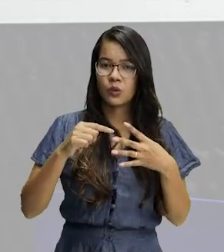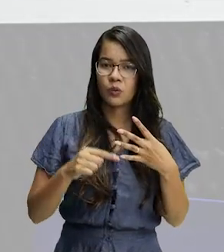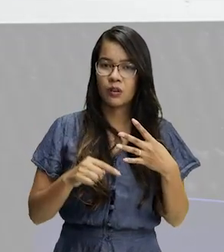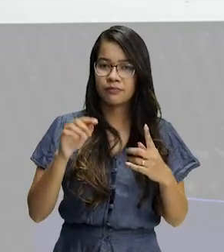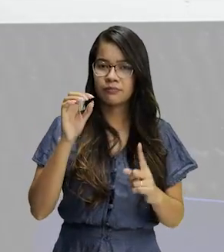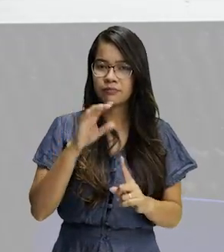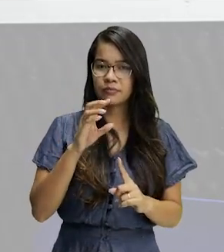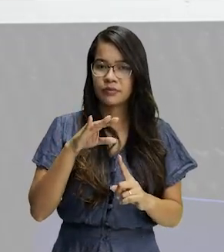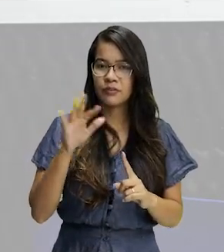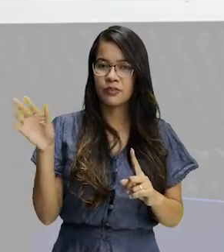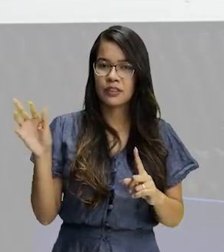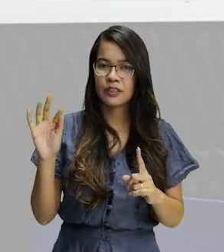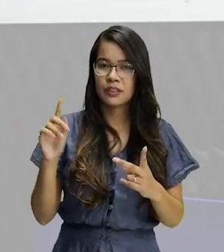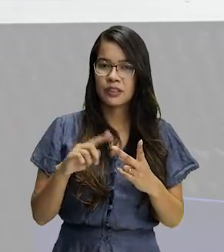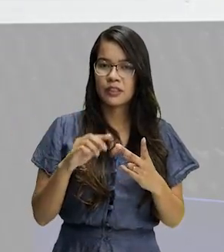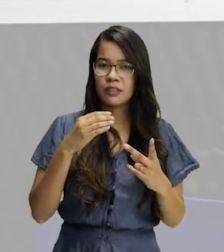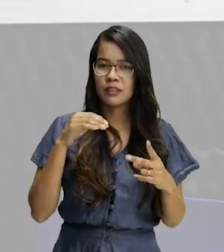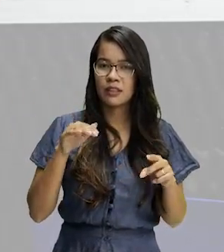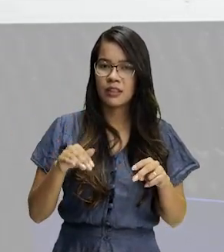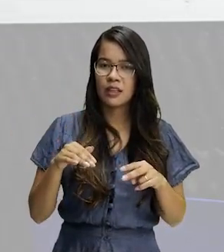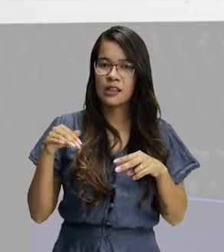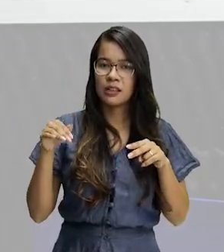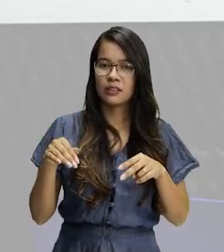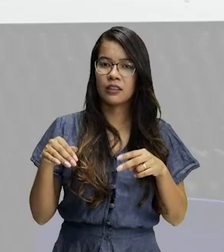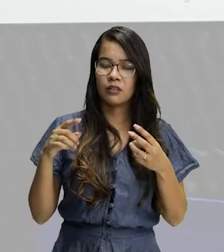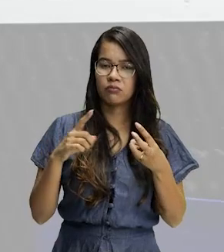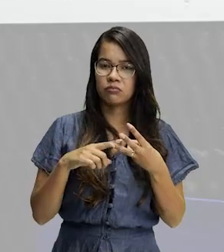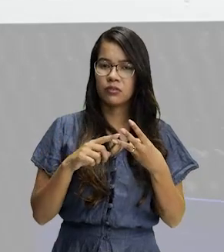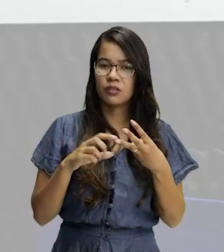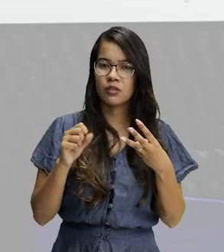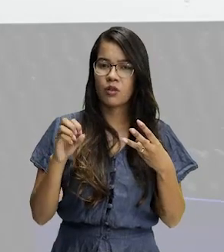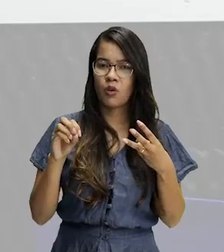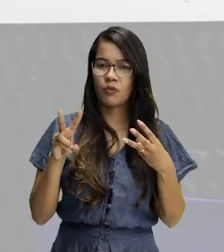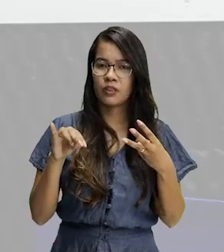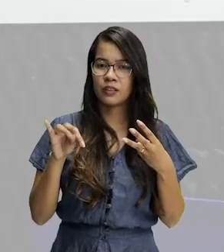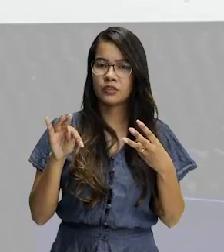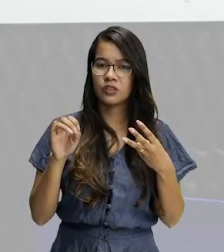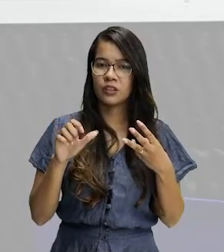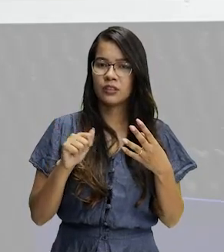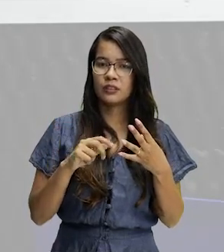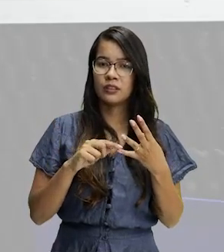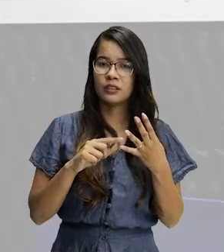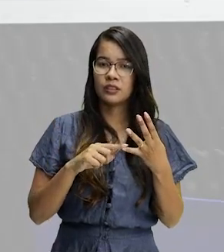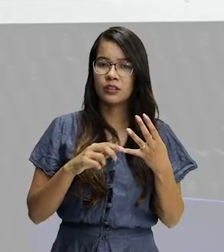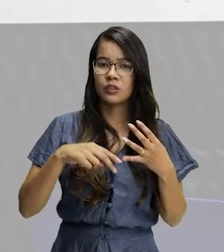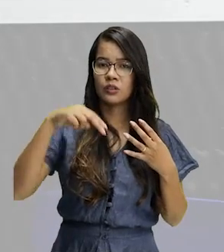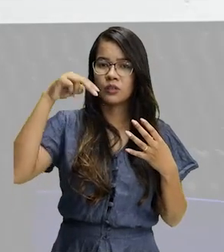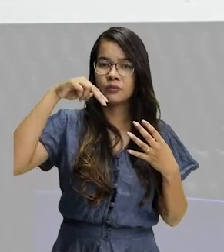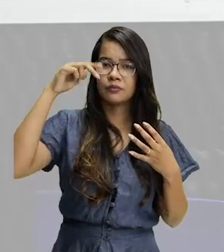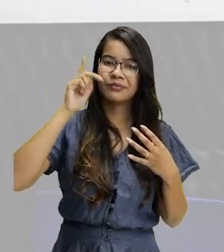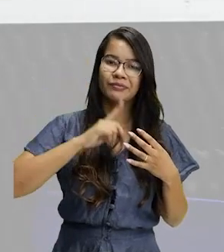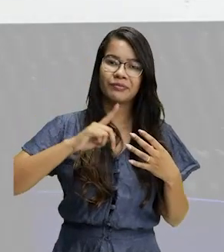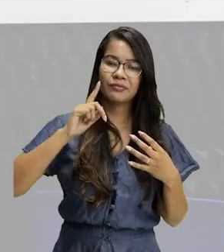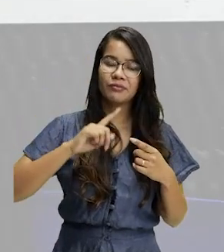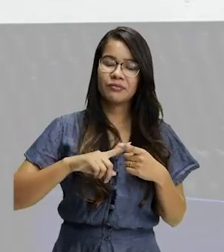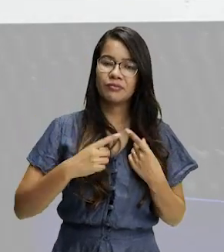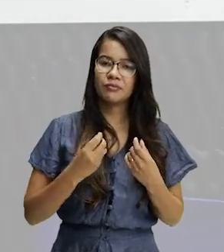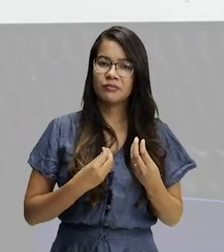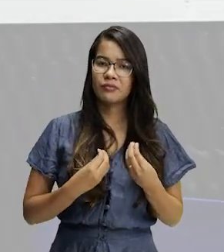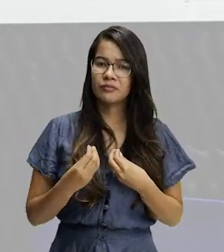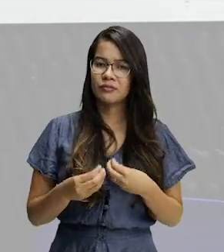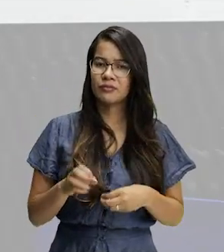influência, uma francesa, uma inglesa, outra soviética, outra norte-americana. Porém, como a Europa ela vai